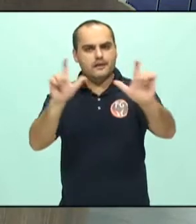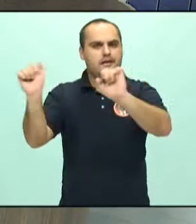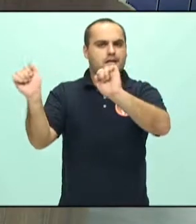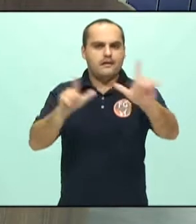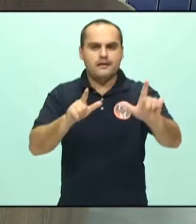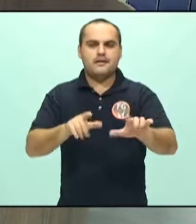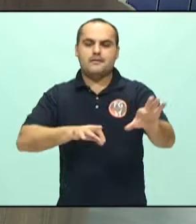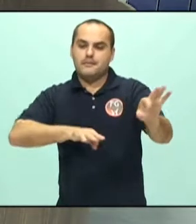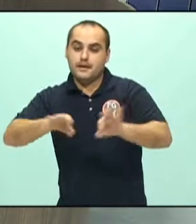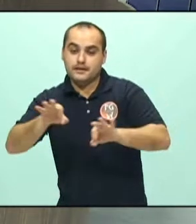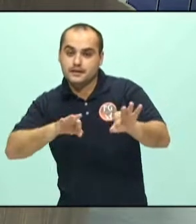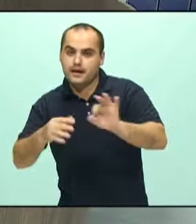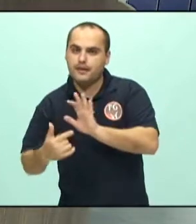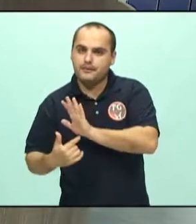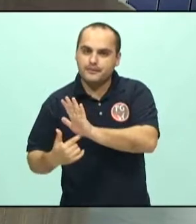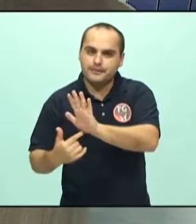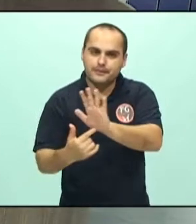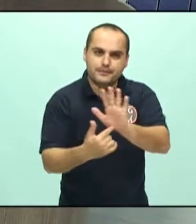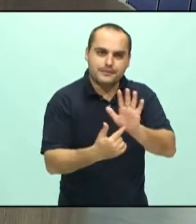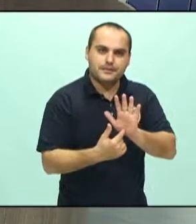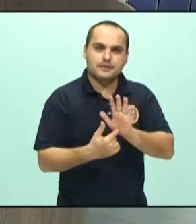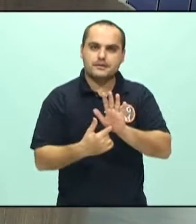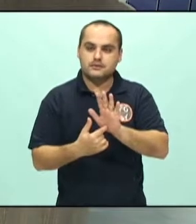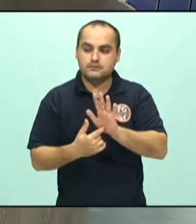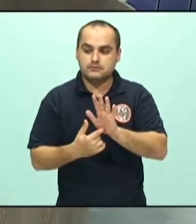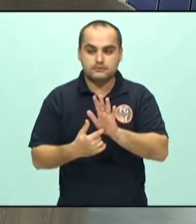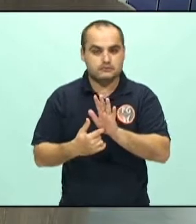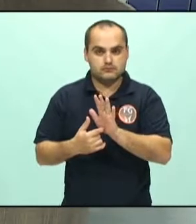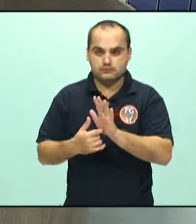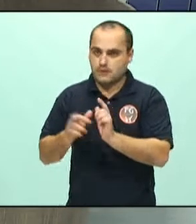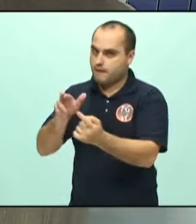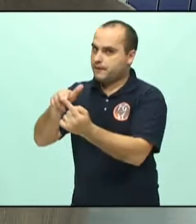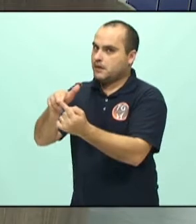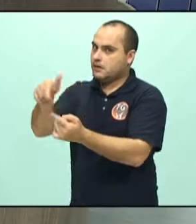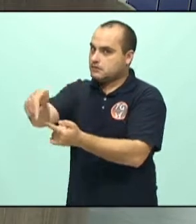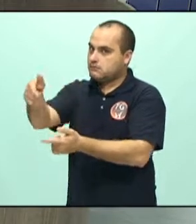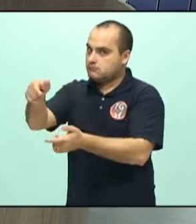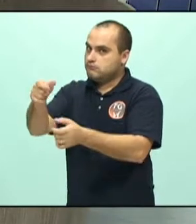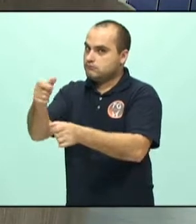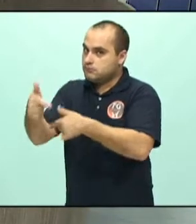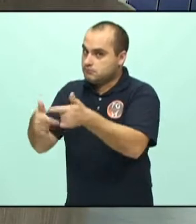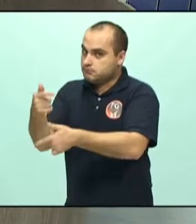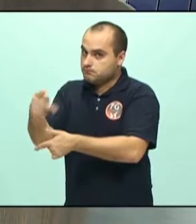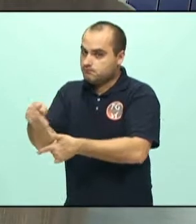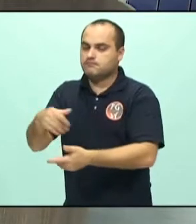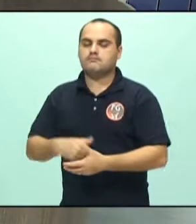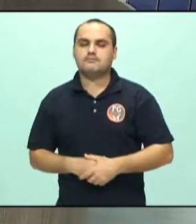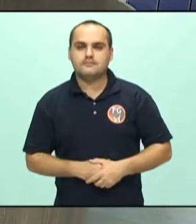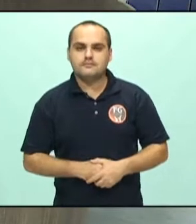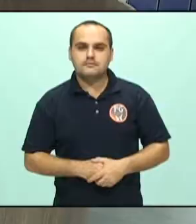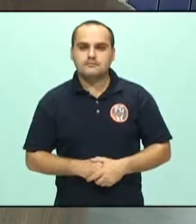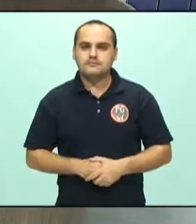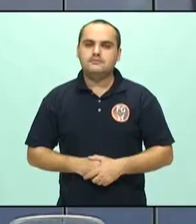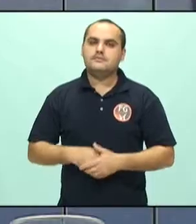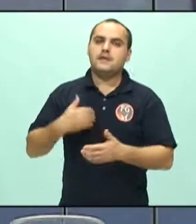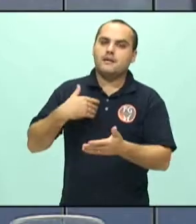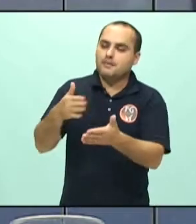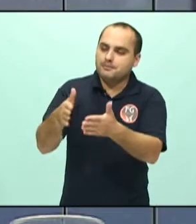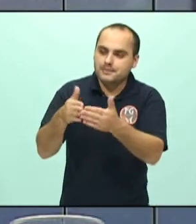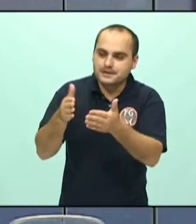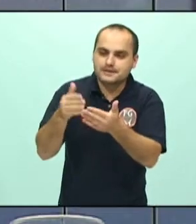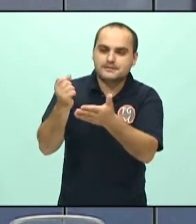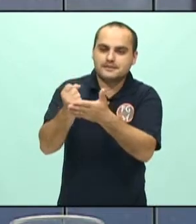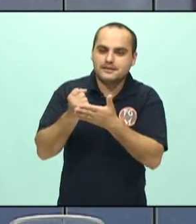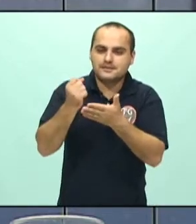nossas exposições sobre as obras do autor Manuel Bandeira. E daí foi onde a gente foi pegando ajuda e